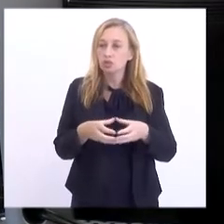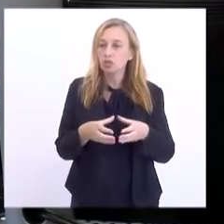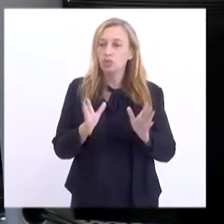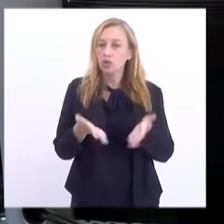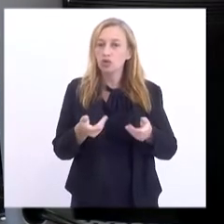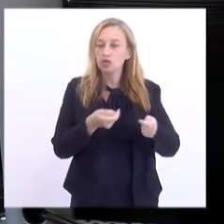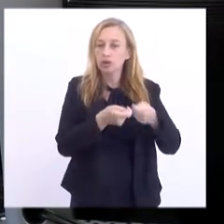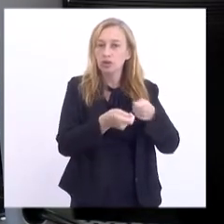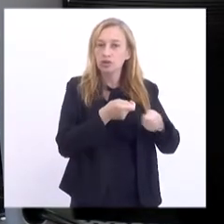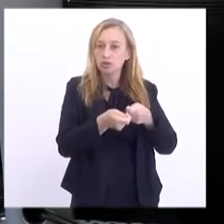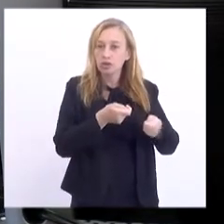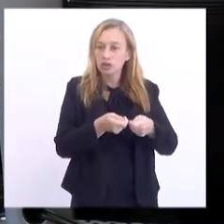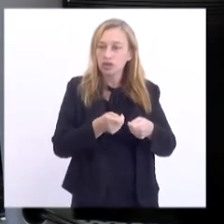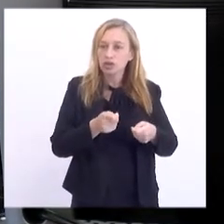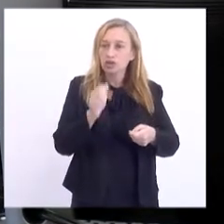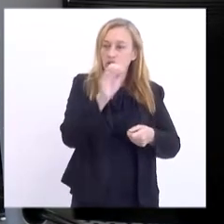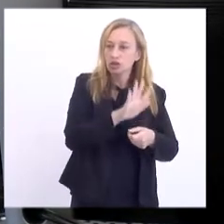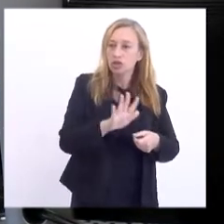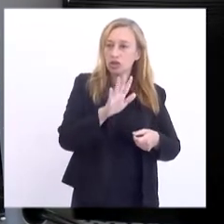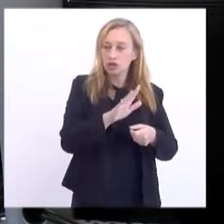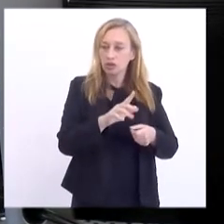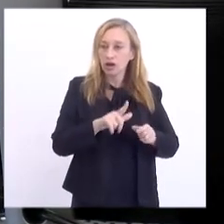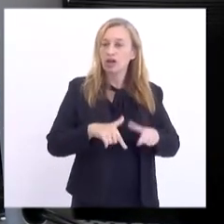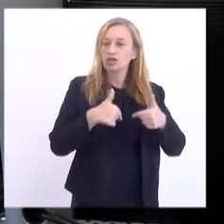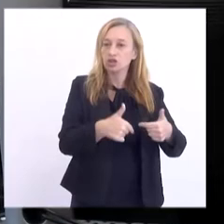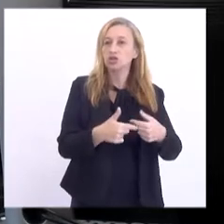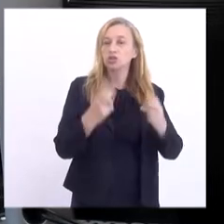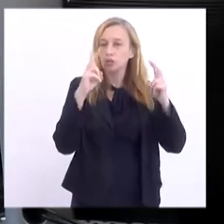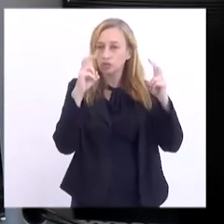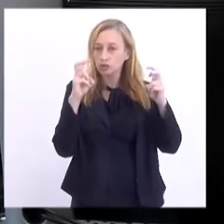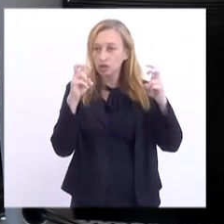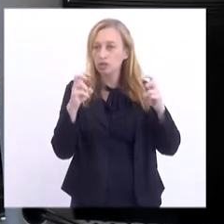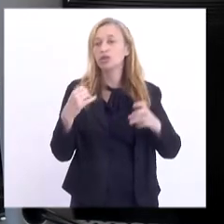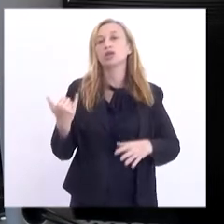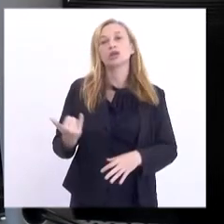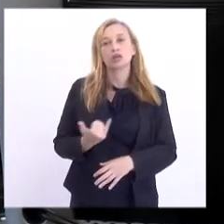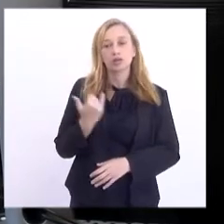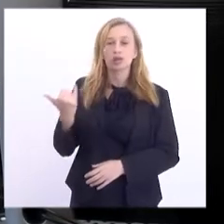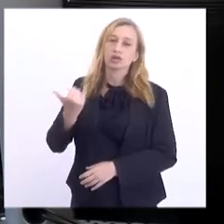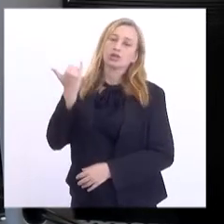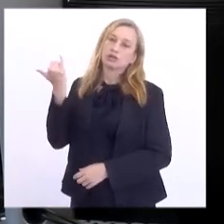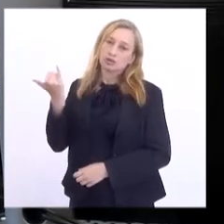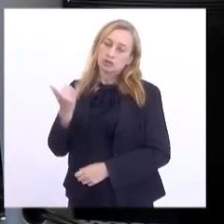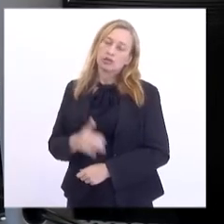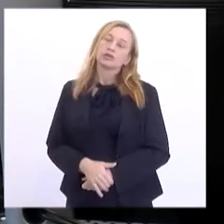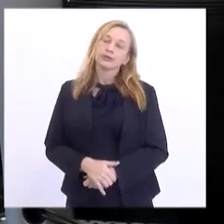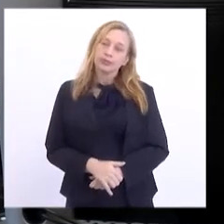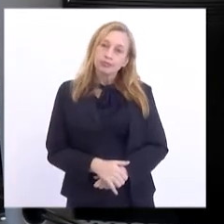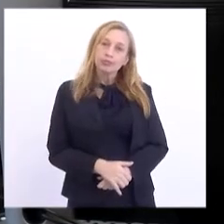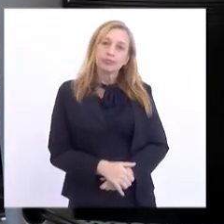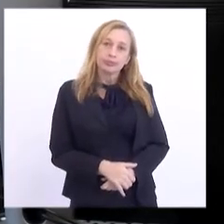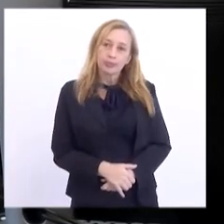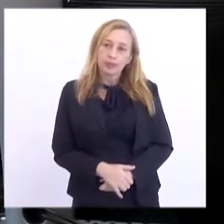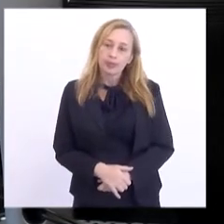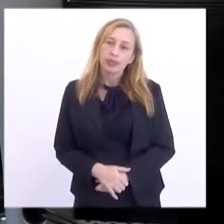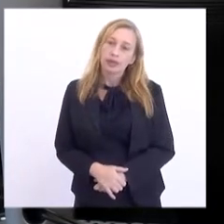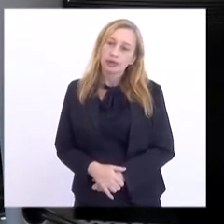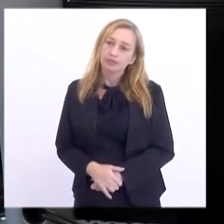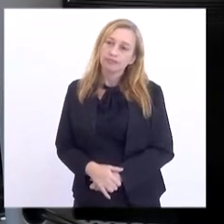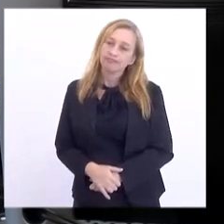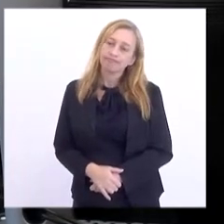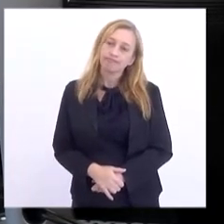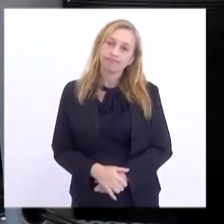para Controladoria Ltda com tema tão relevante e